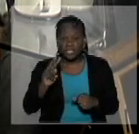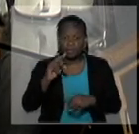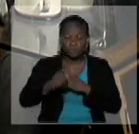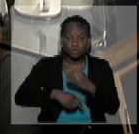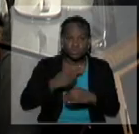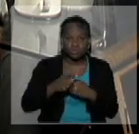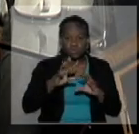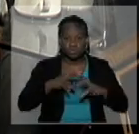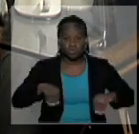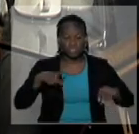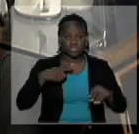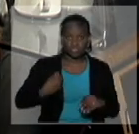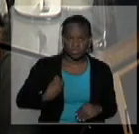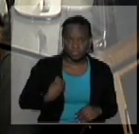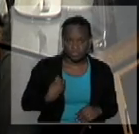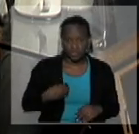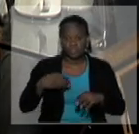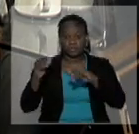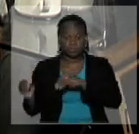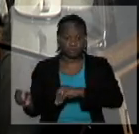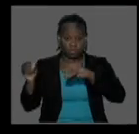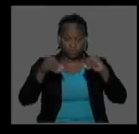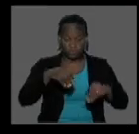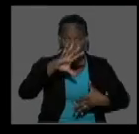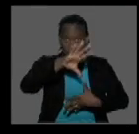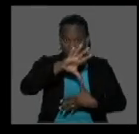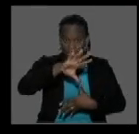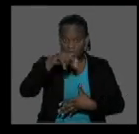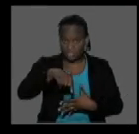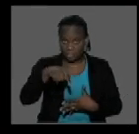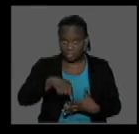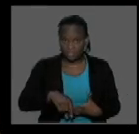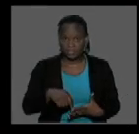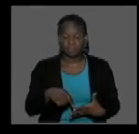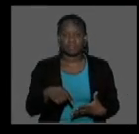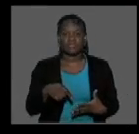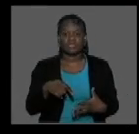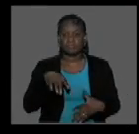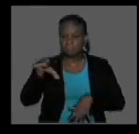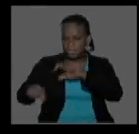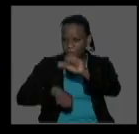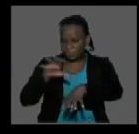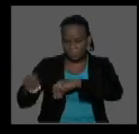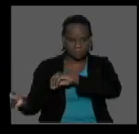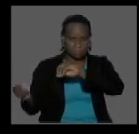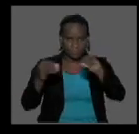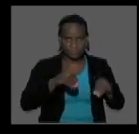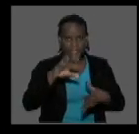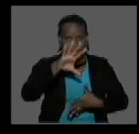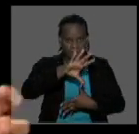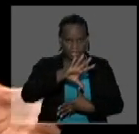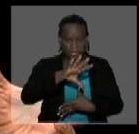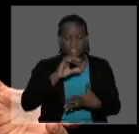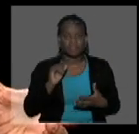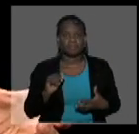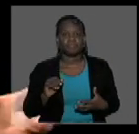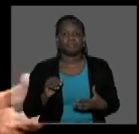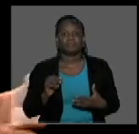no mundo, quando foi trazida para as Américas, quando foram, né, sequestrada para as Américas,